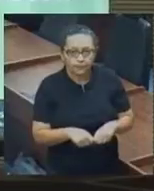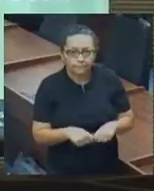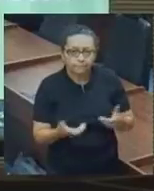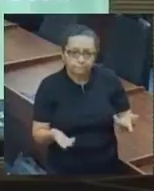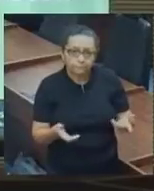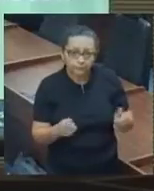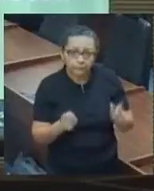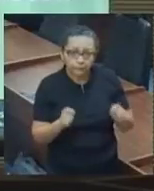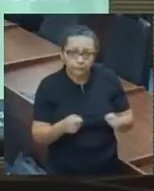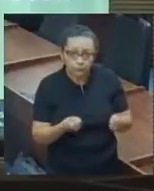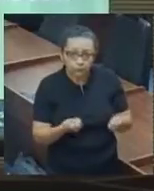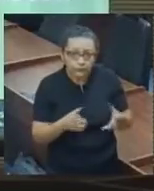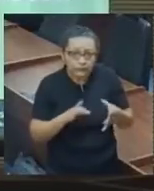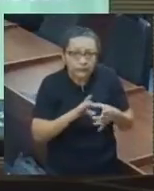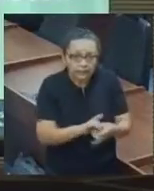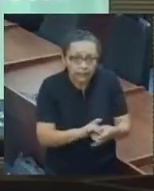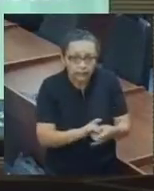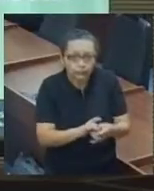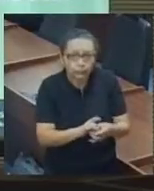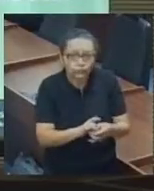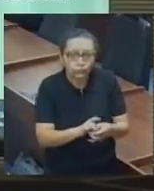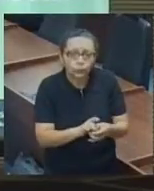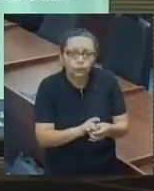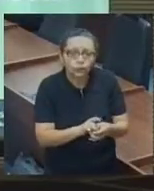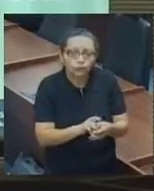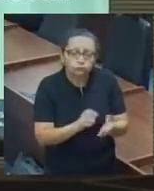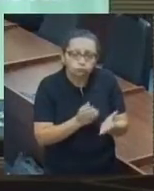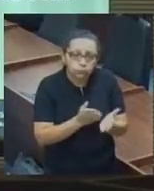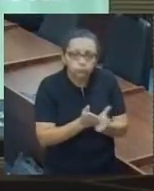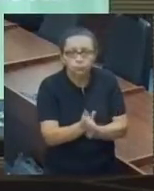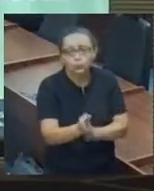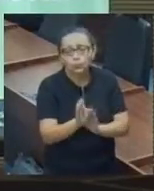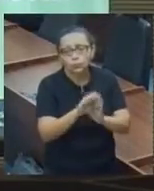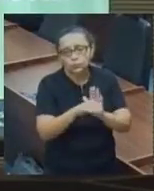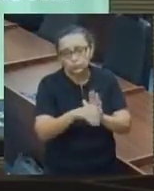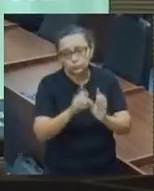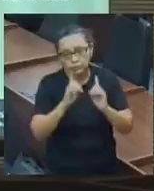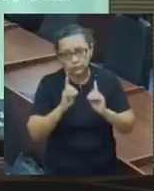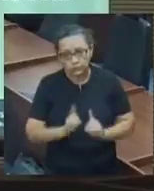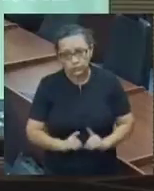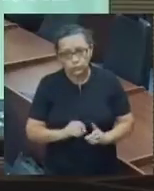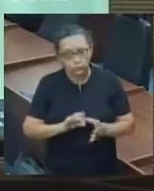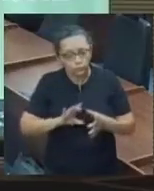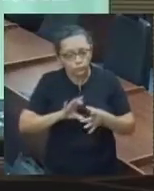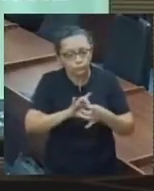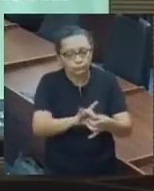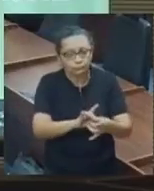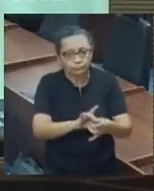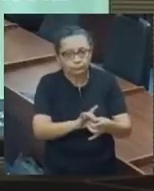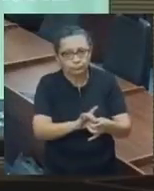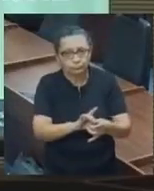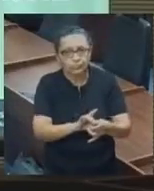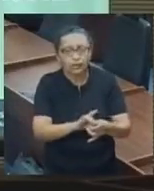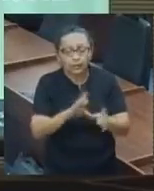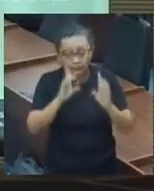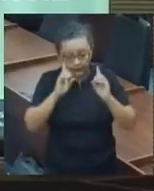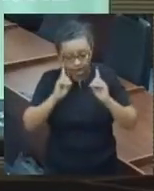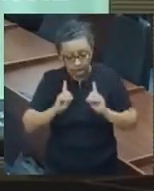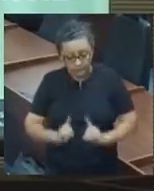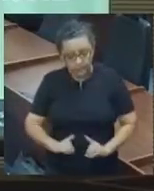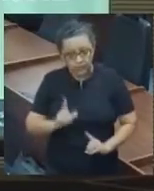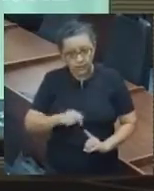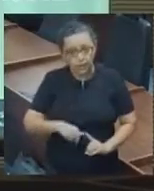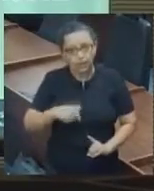integrados através do conceito de deficiência então é a deficiência é o impedimento de